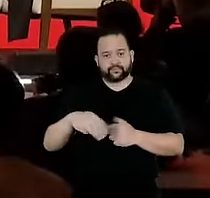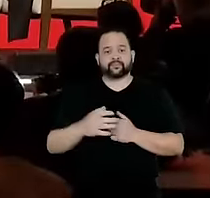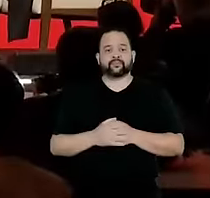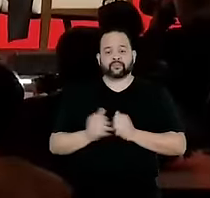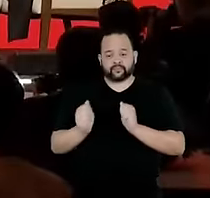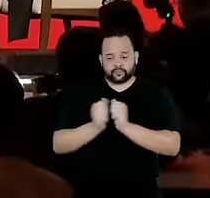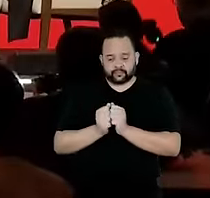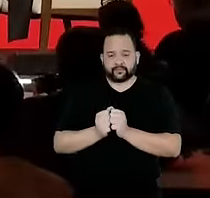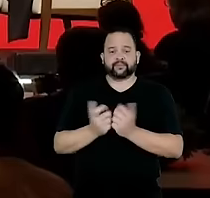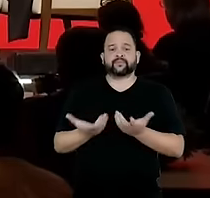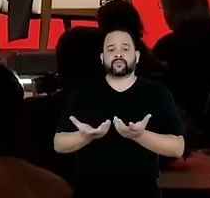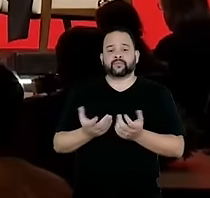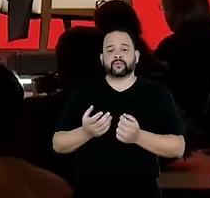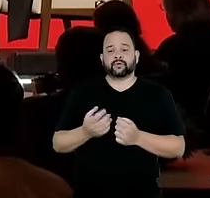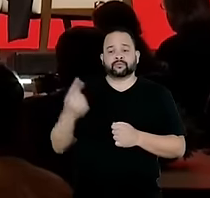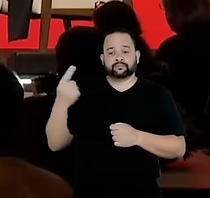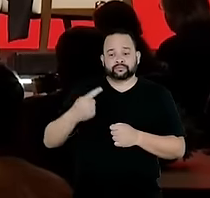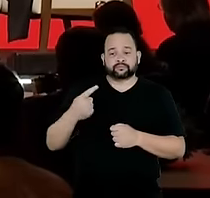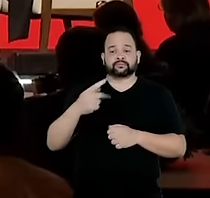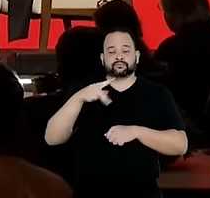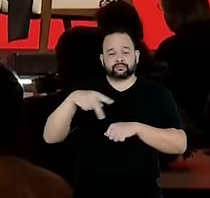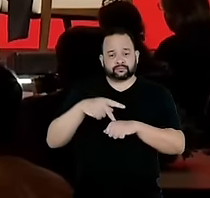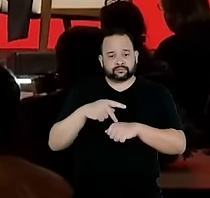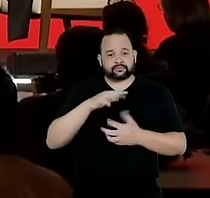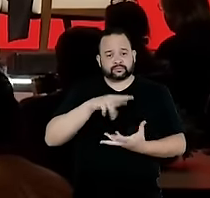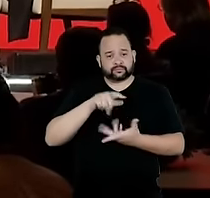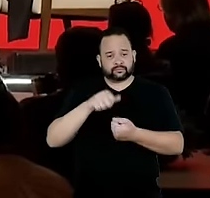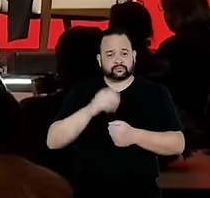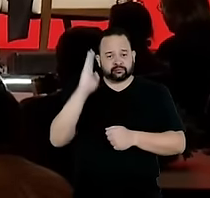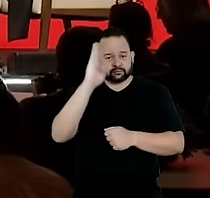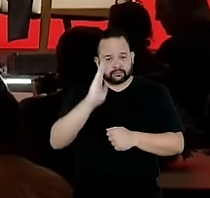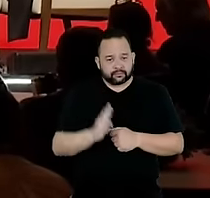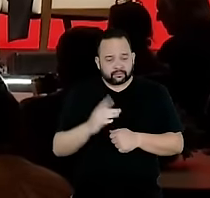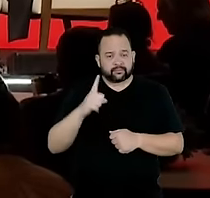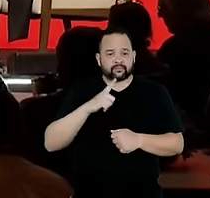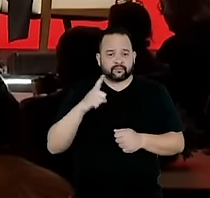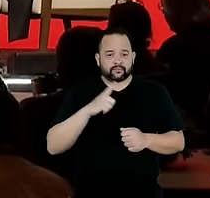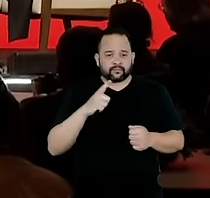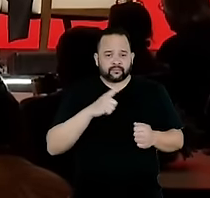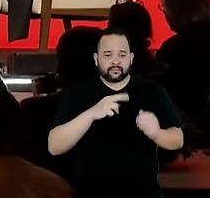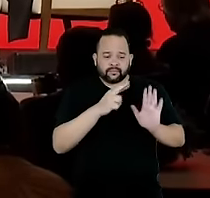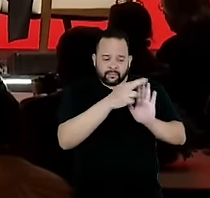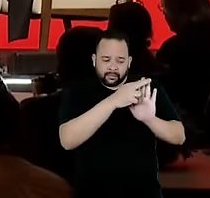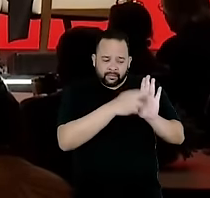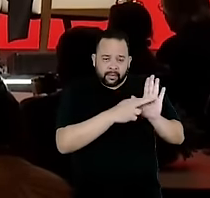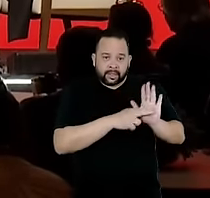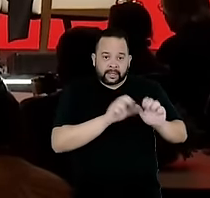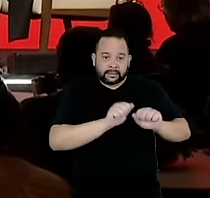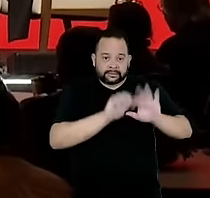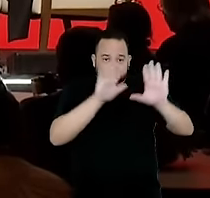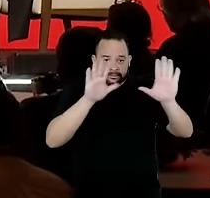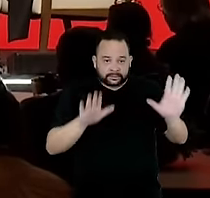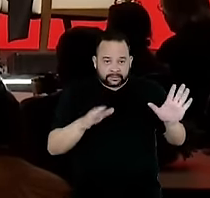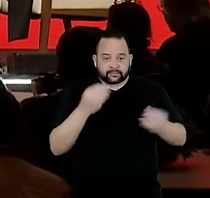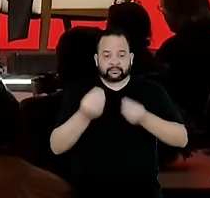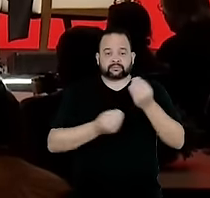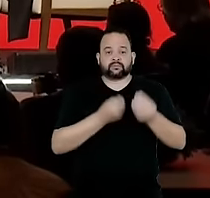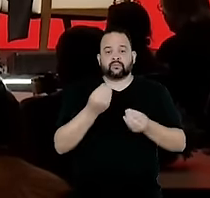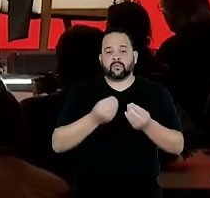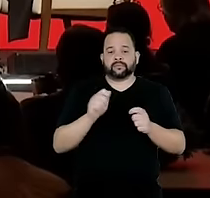a ter na sua regulação critérios Claros de Como é feito o reporting Né o report o